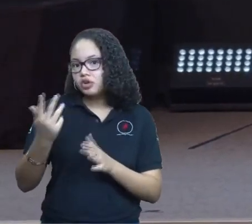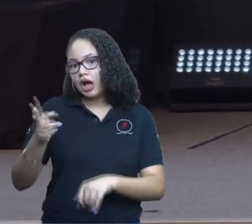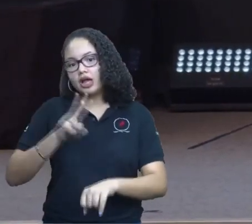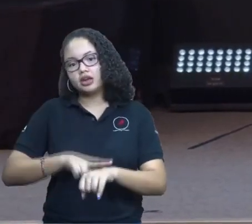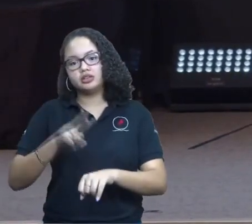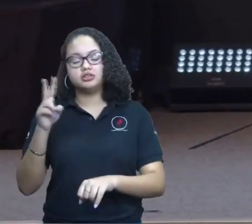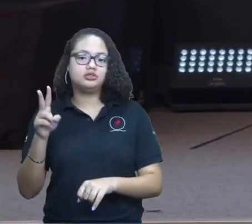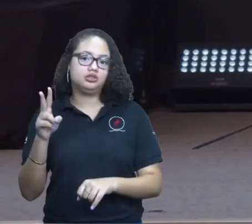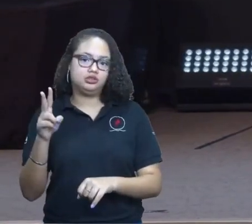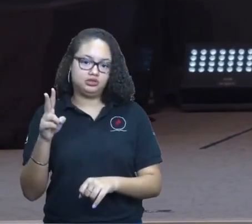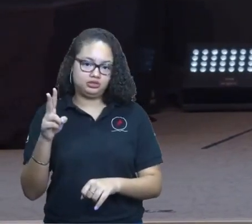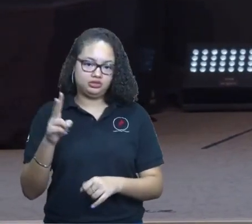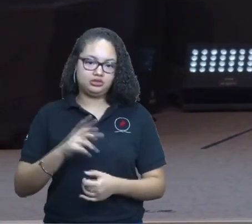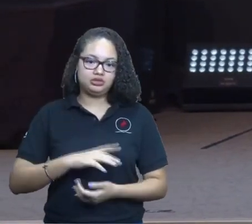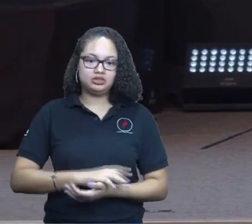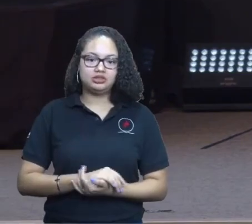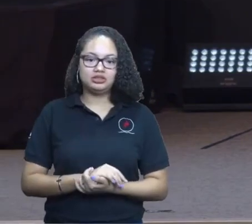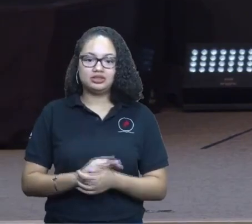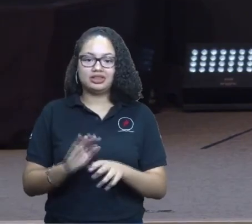vezes